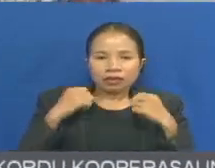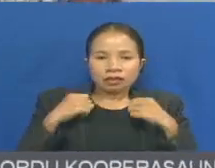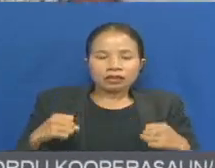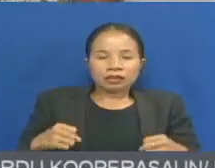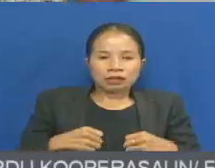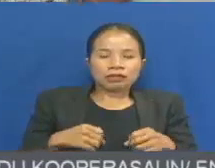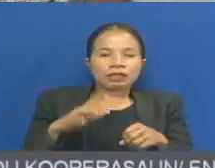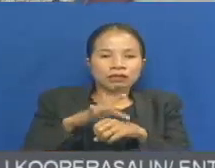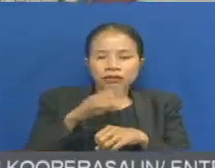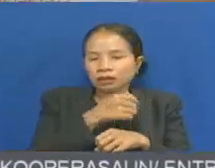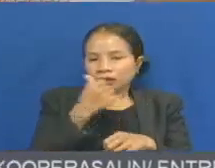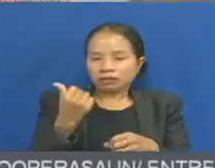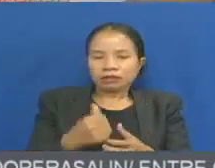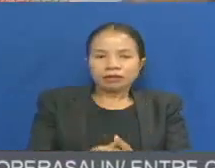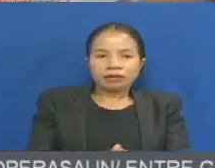reprodutiva